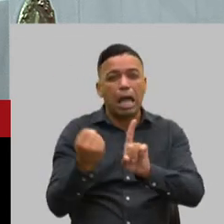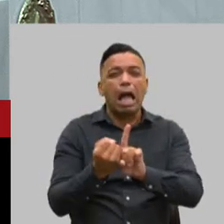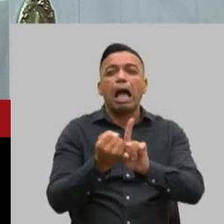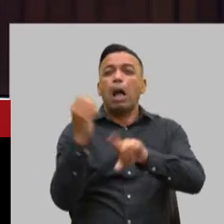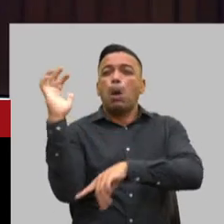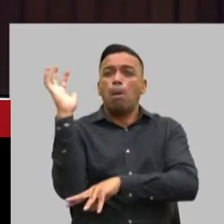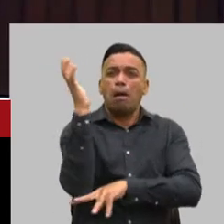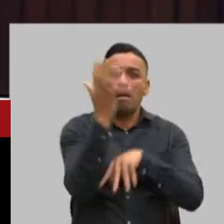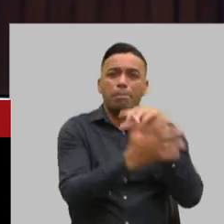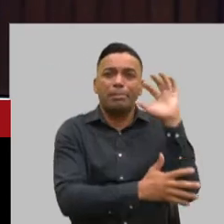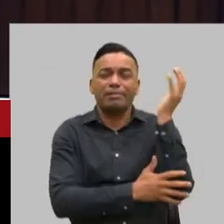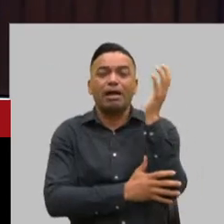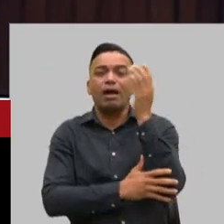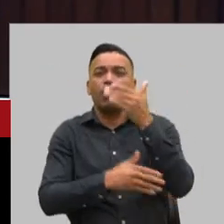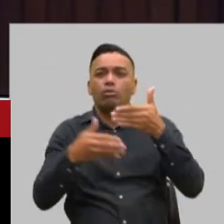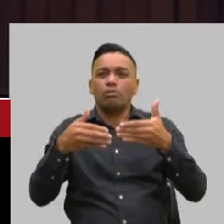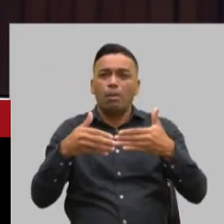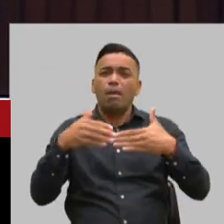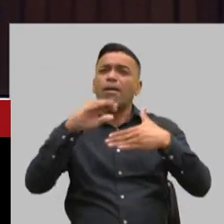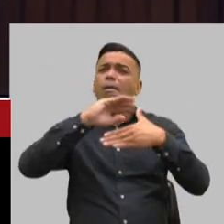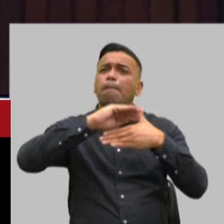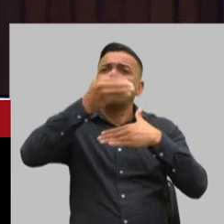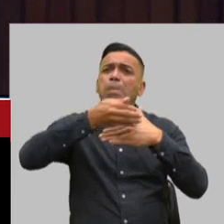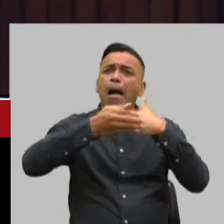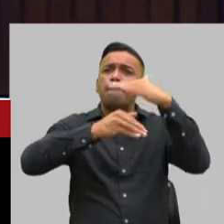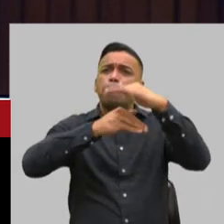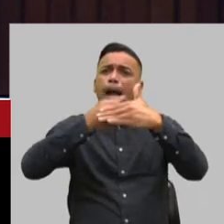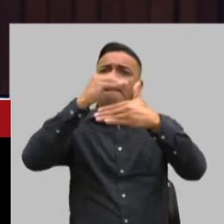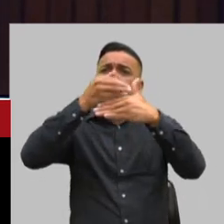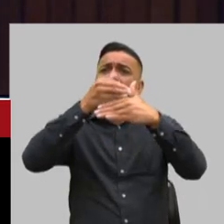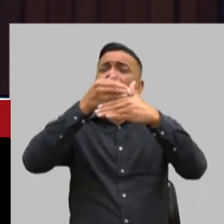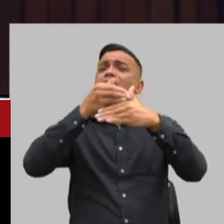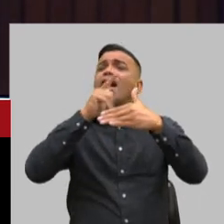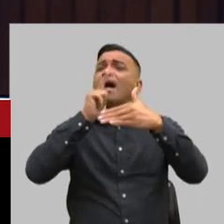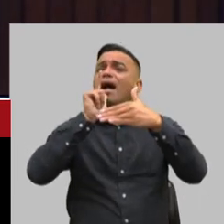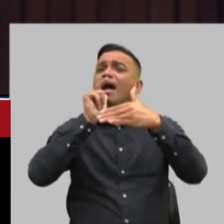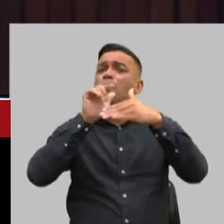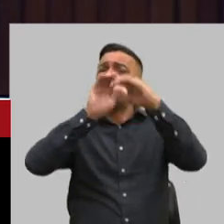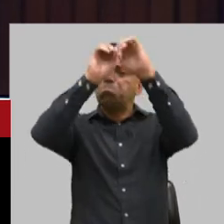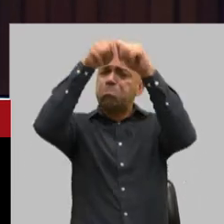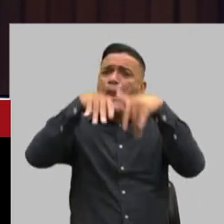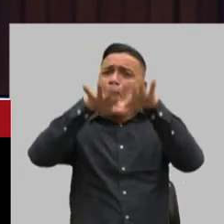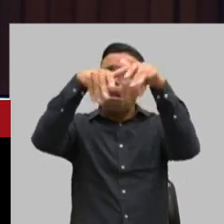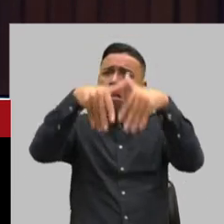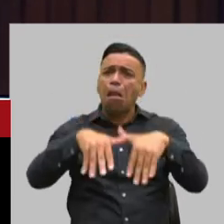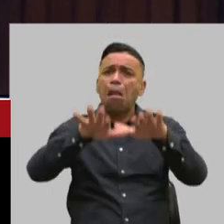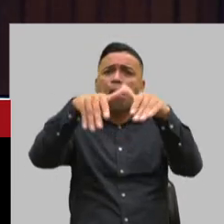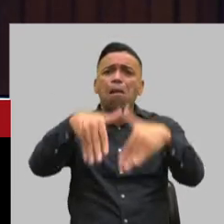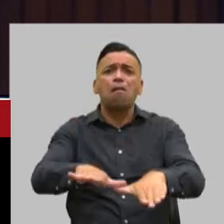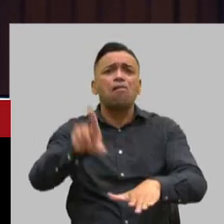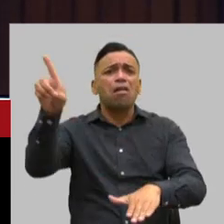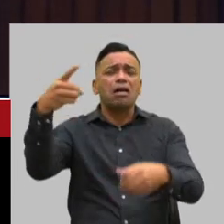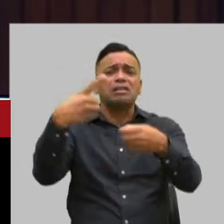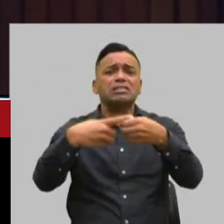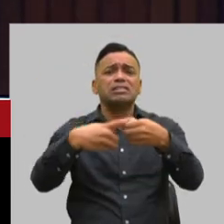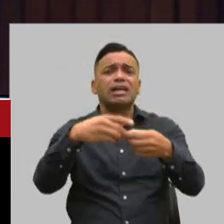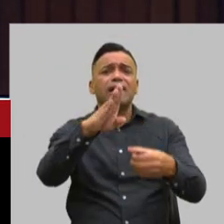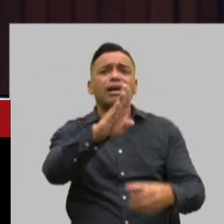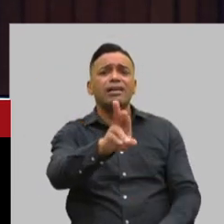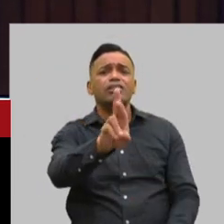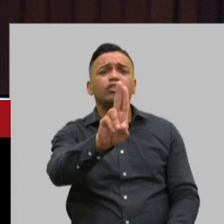O rompimento da barragem, mina do Córrego do Feijão, da Vale, em Brumadinho, que